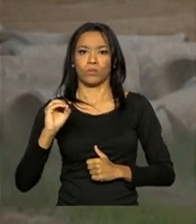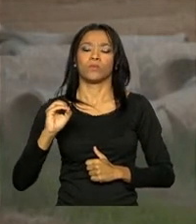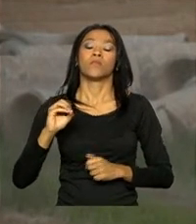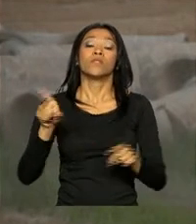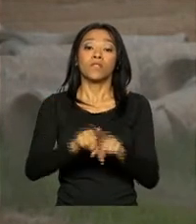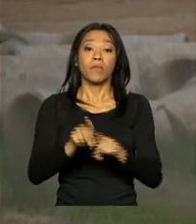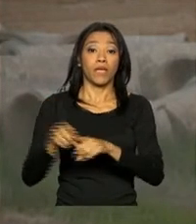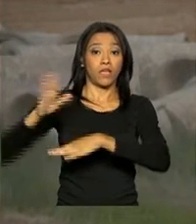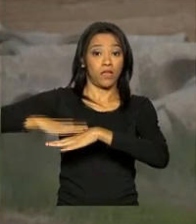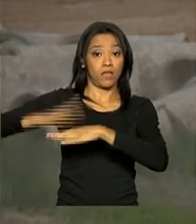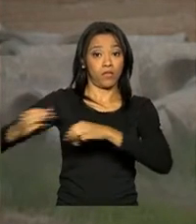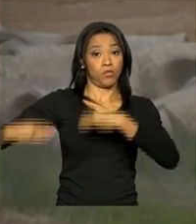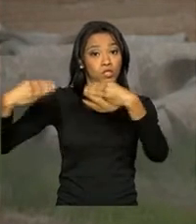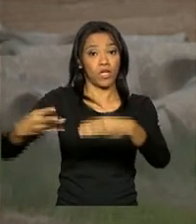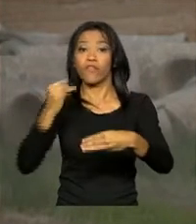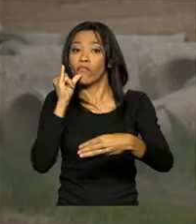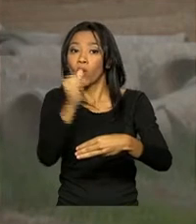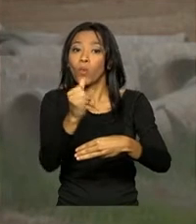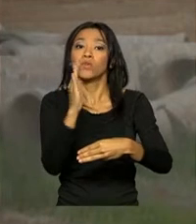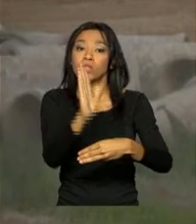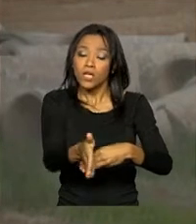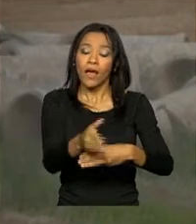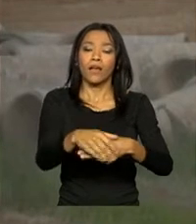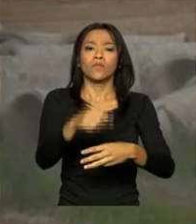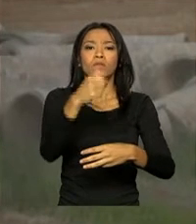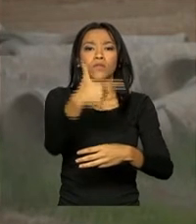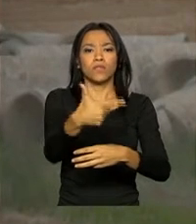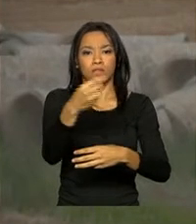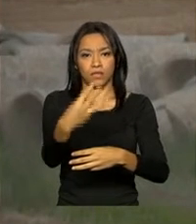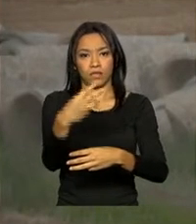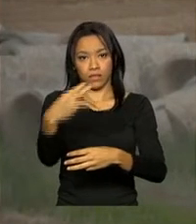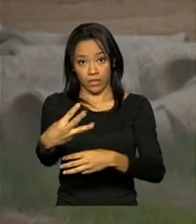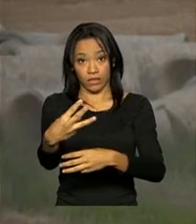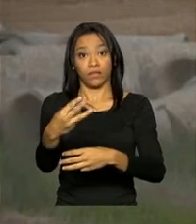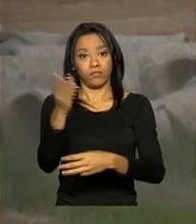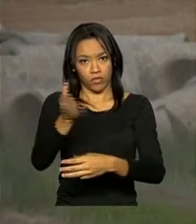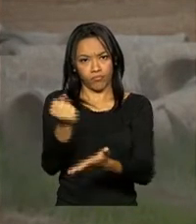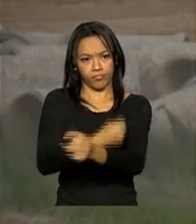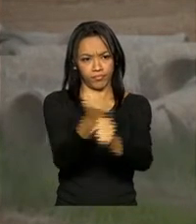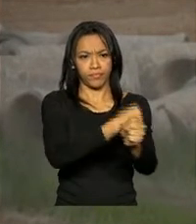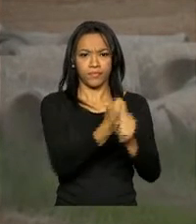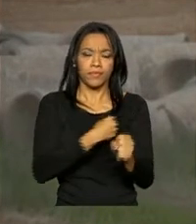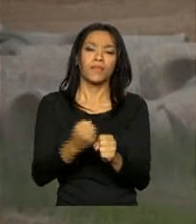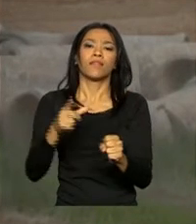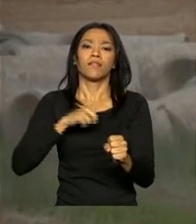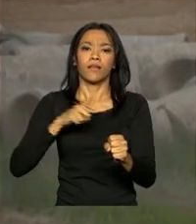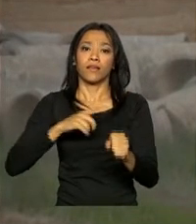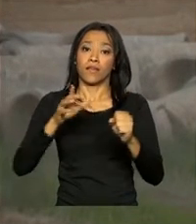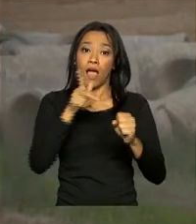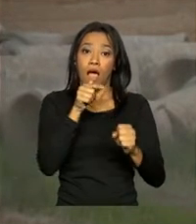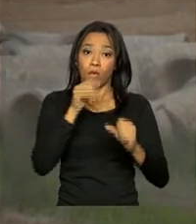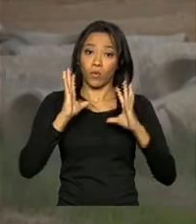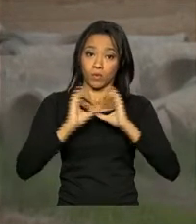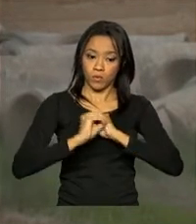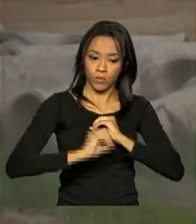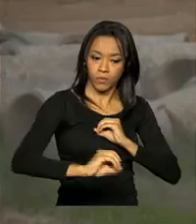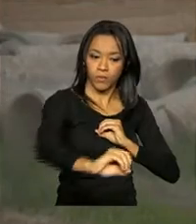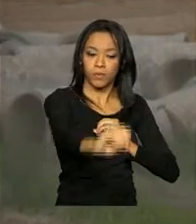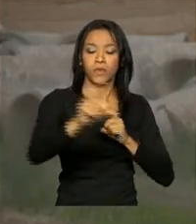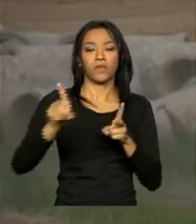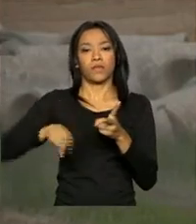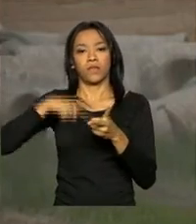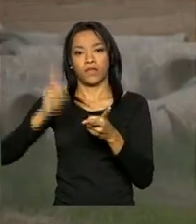das Cidades, já foram entregues 283 empreendimentos, incluindo obras de abastecimento de água, de esgotamento